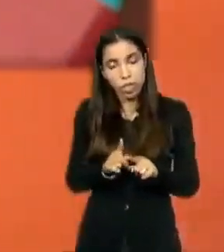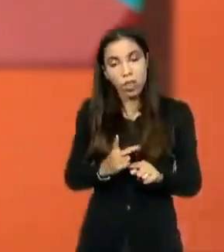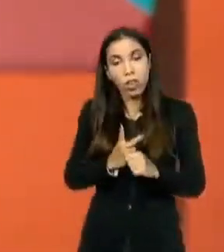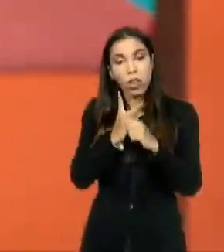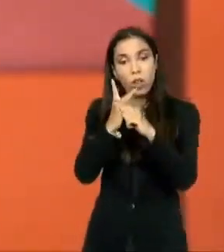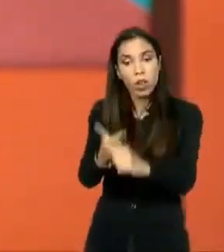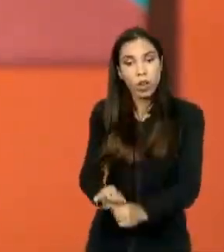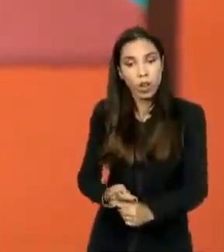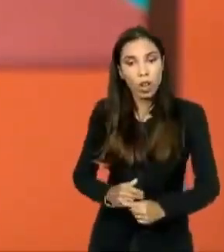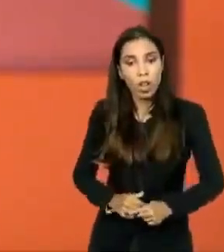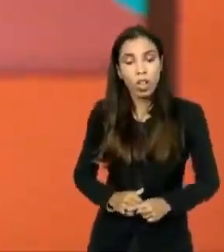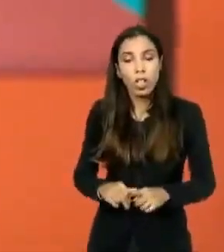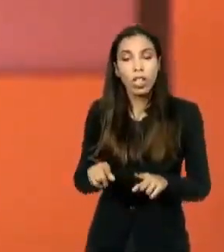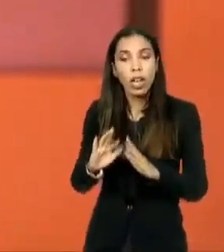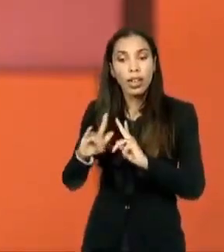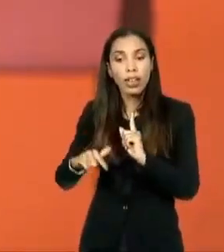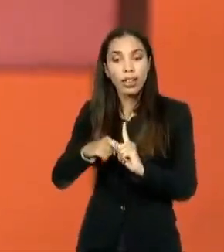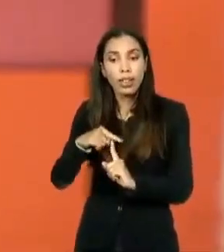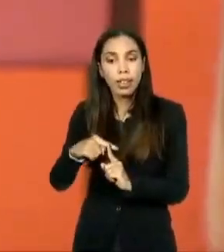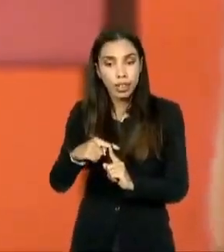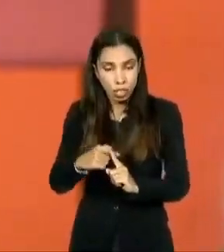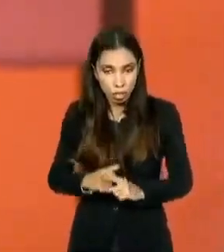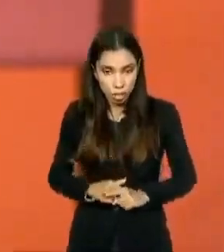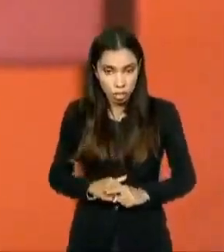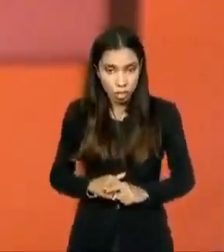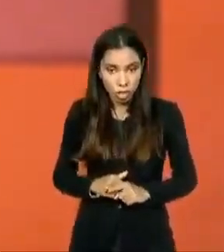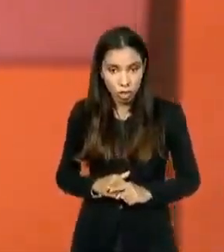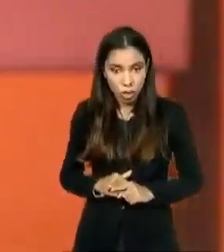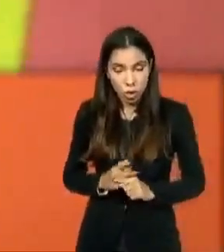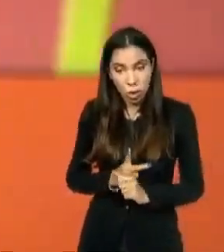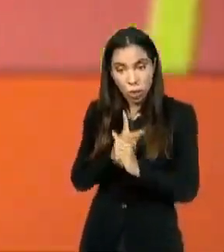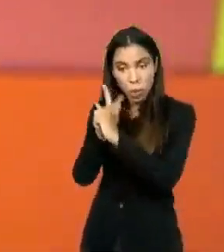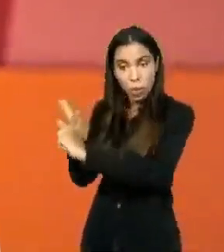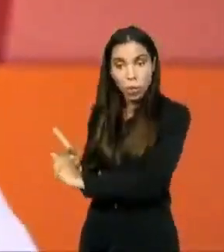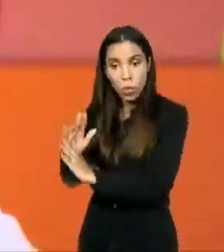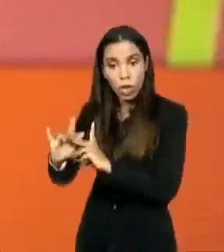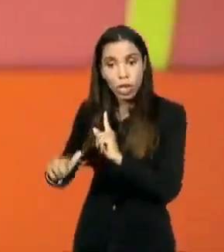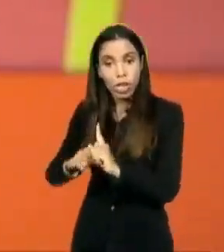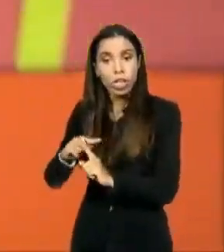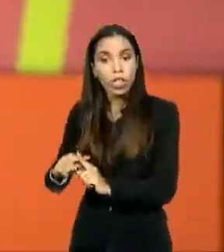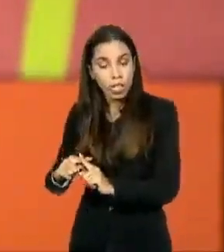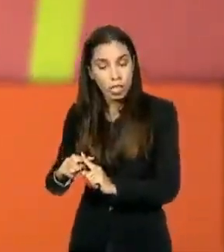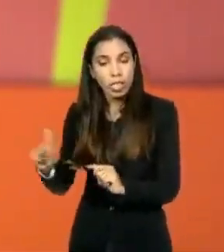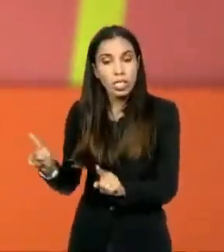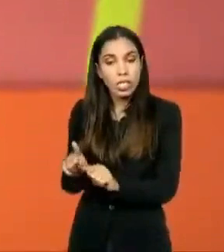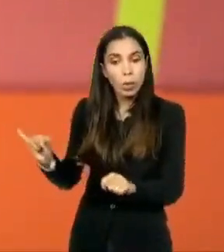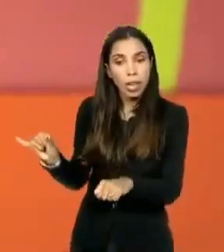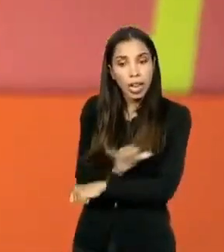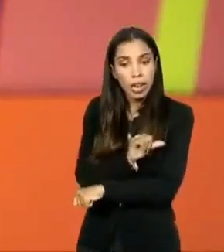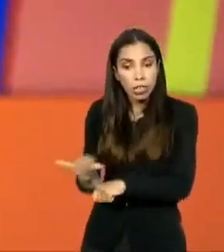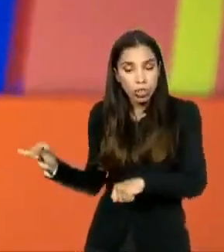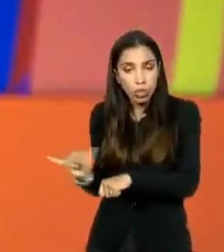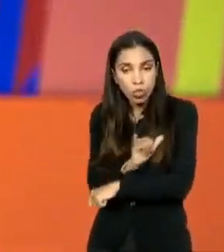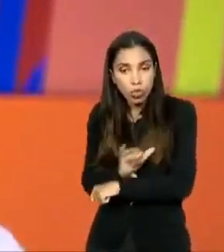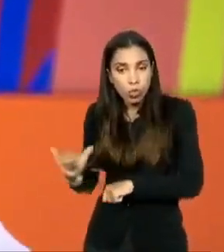procuraram a igreja. A igreja começou também a fazer uma articulação.